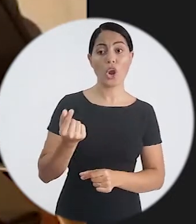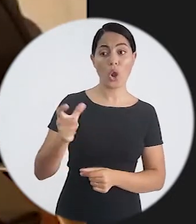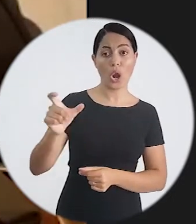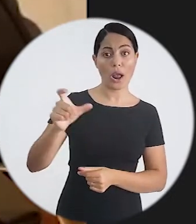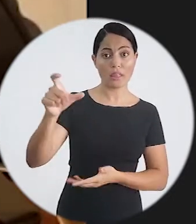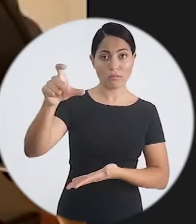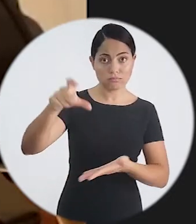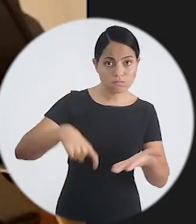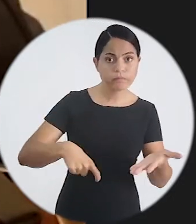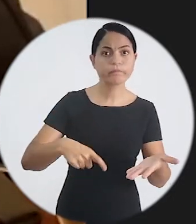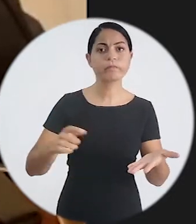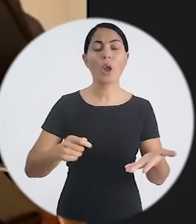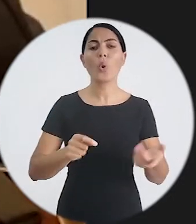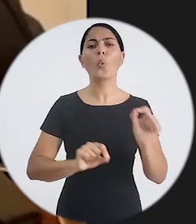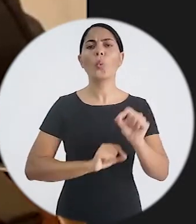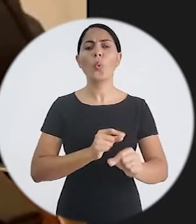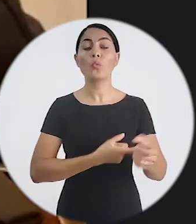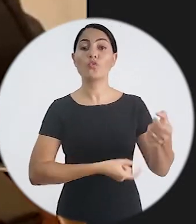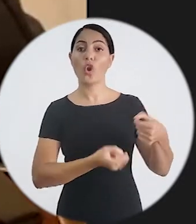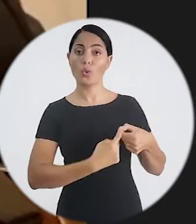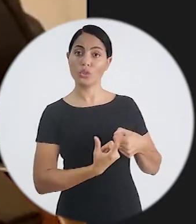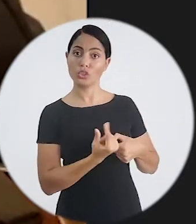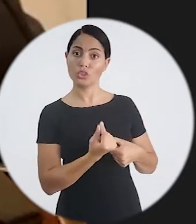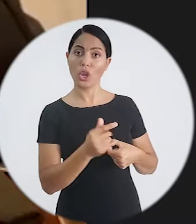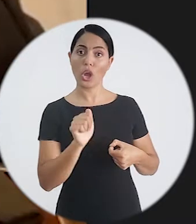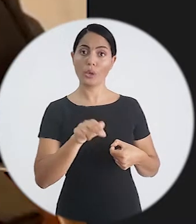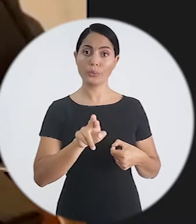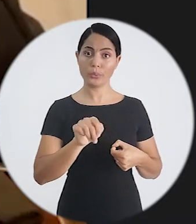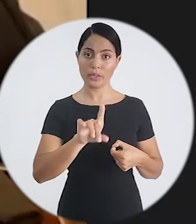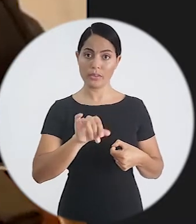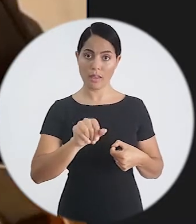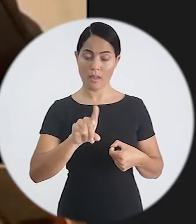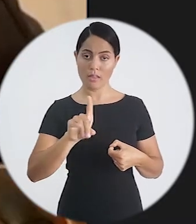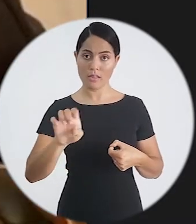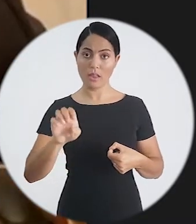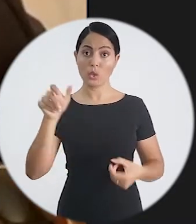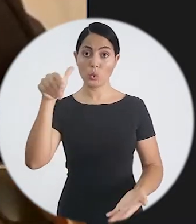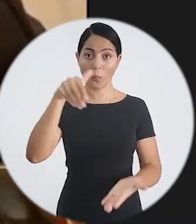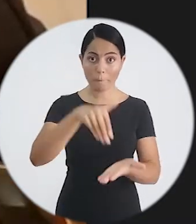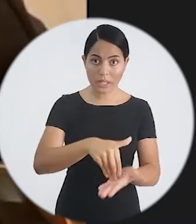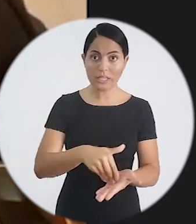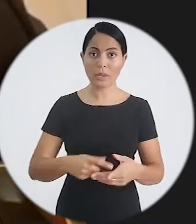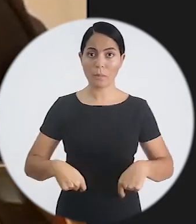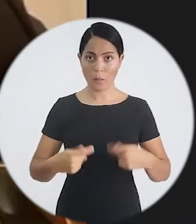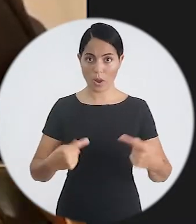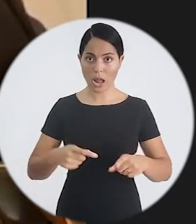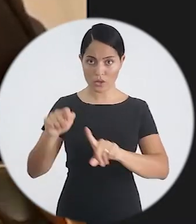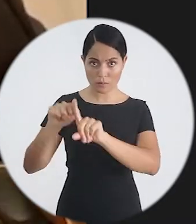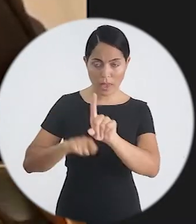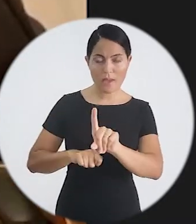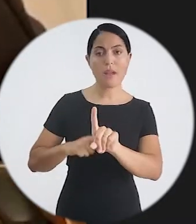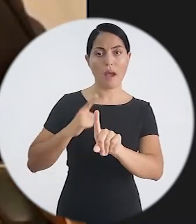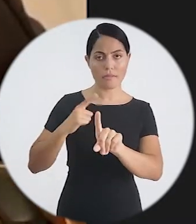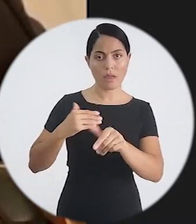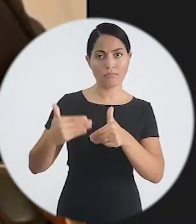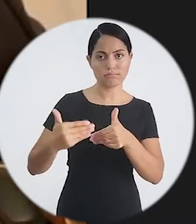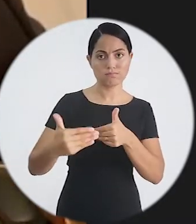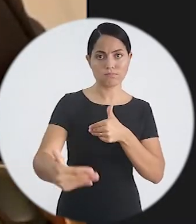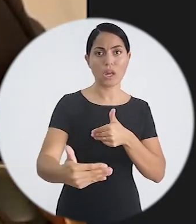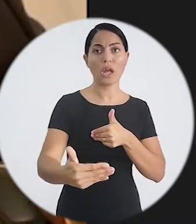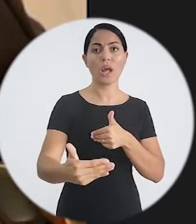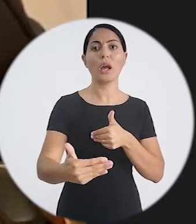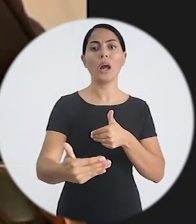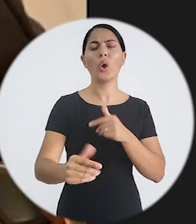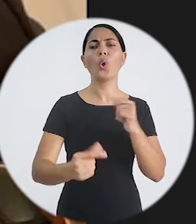de crédito com a devolução da anuidade depois que você tem um gasto mínimo